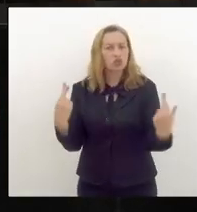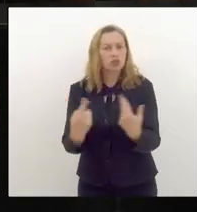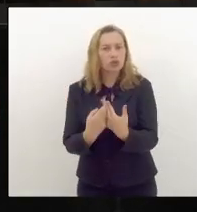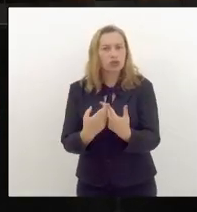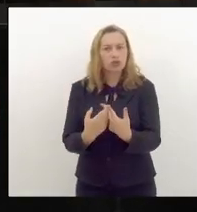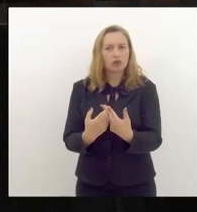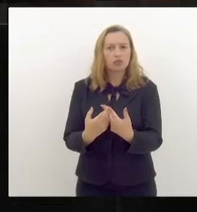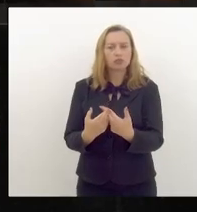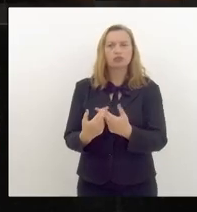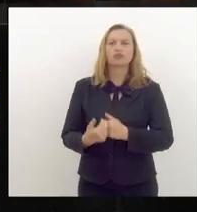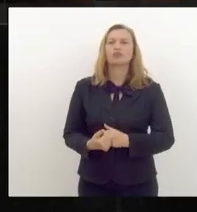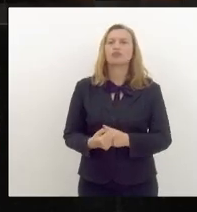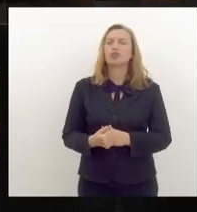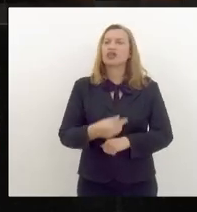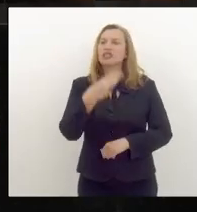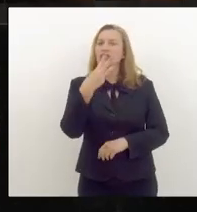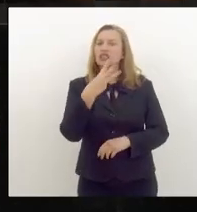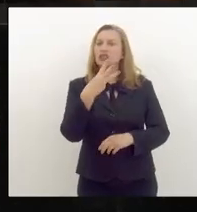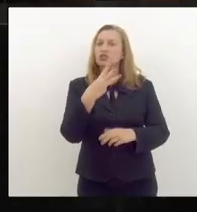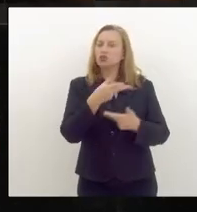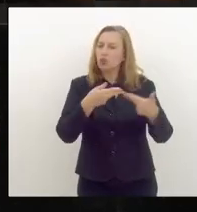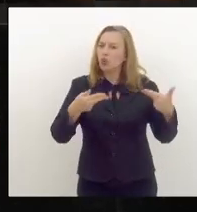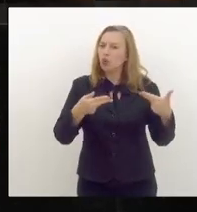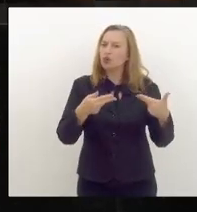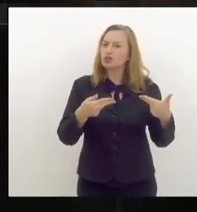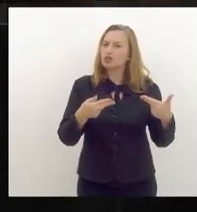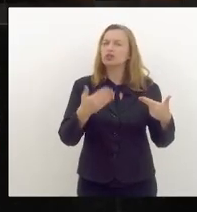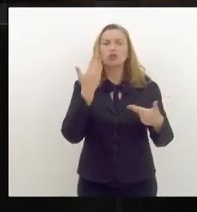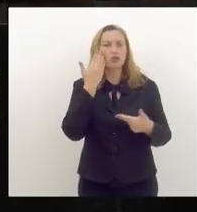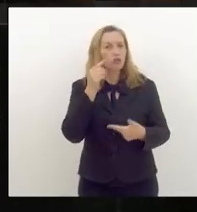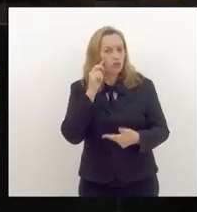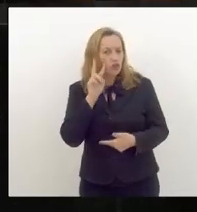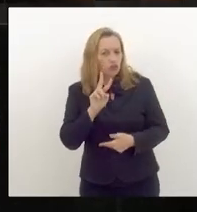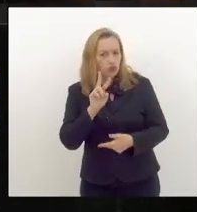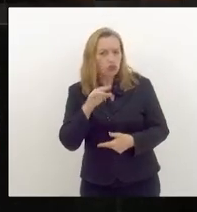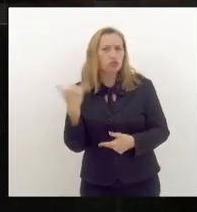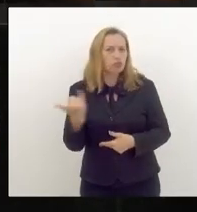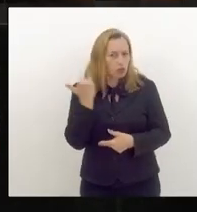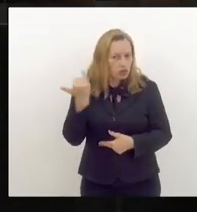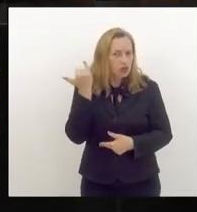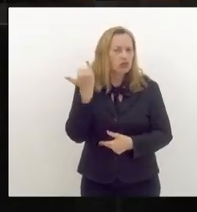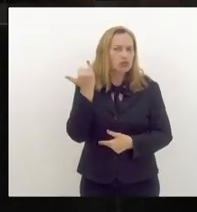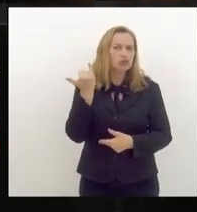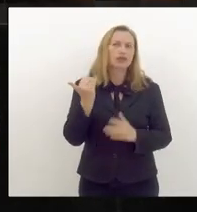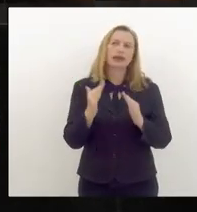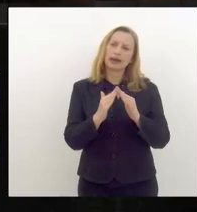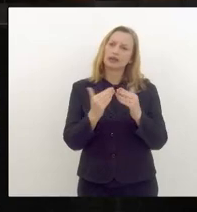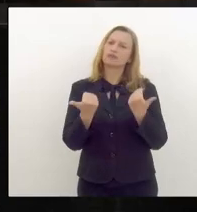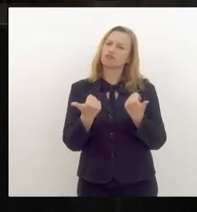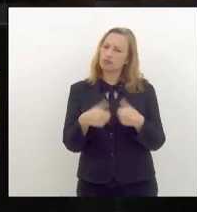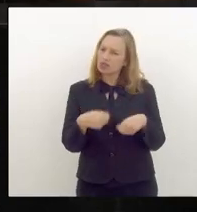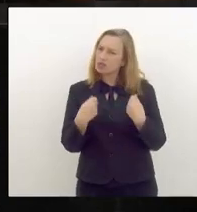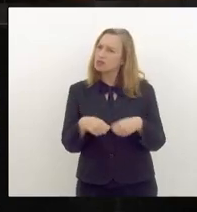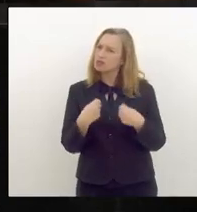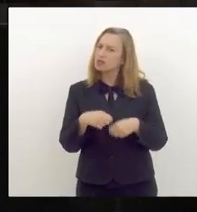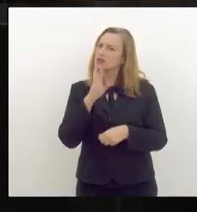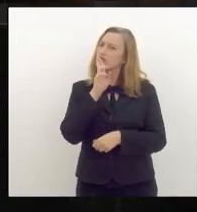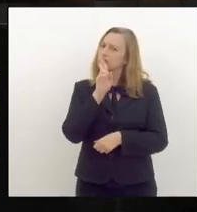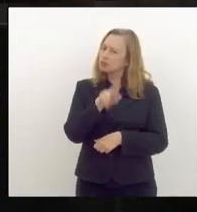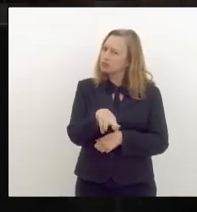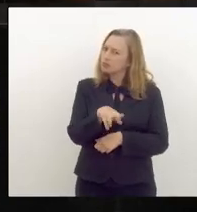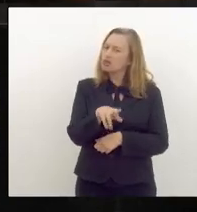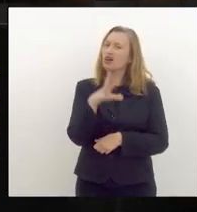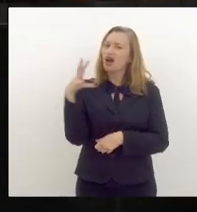recesso são três pontos que eu entendo por importante e que essa casa precisa dar uma resposta